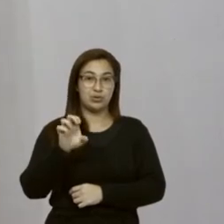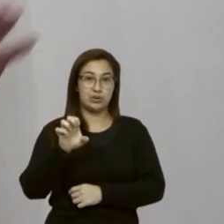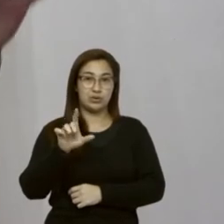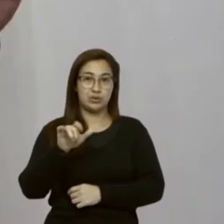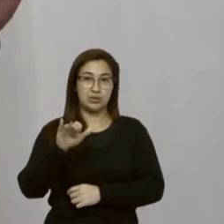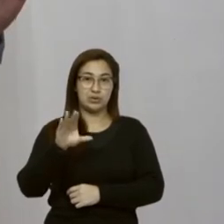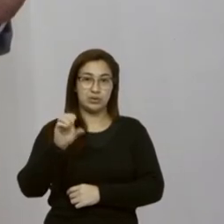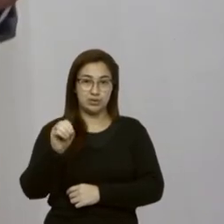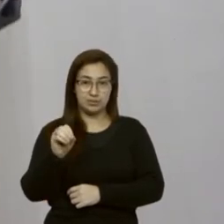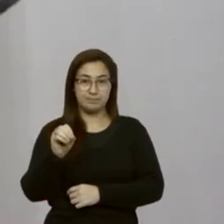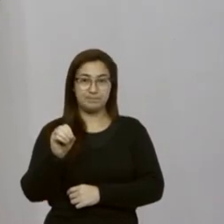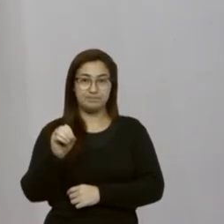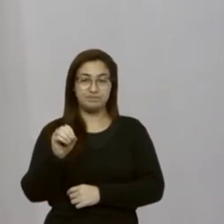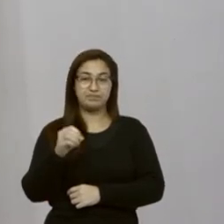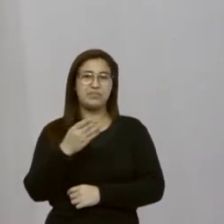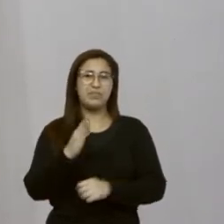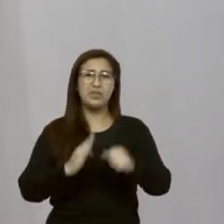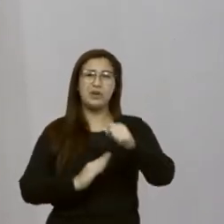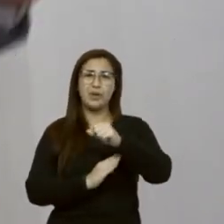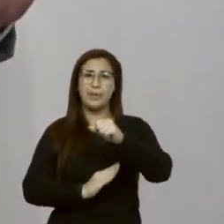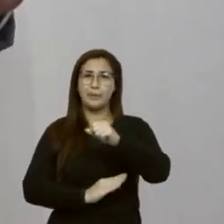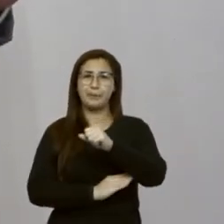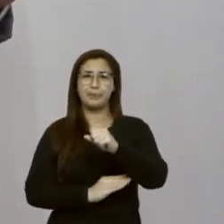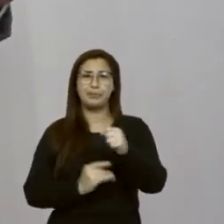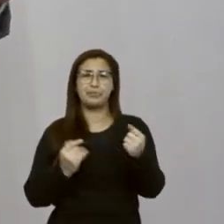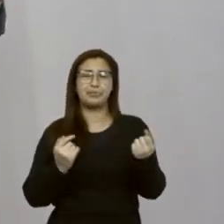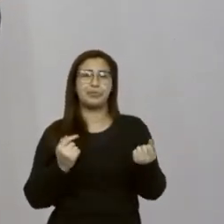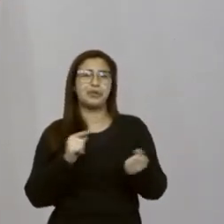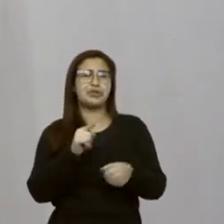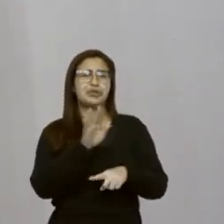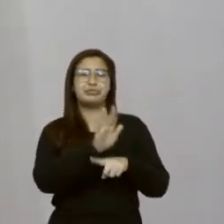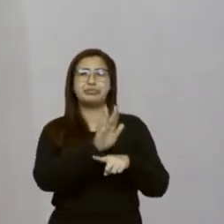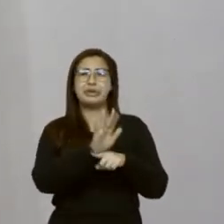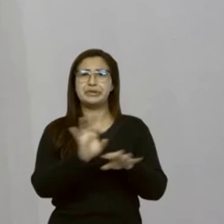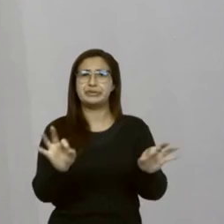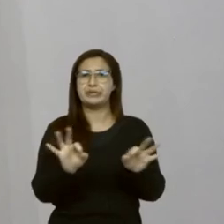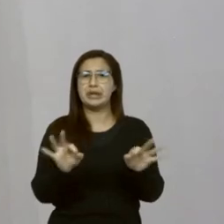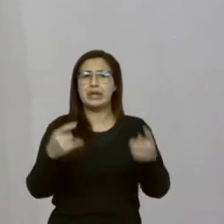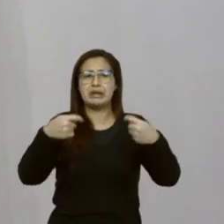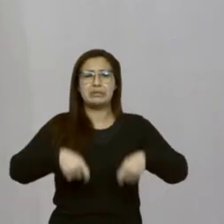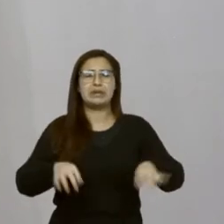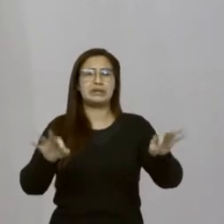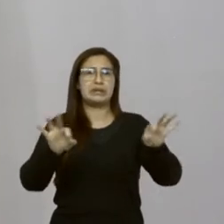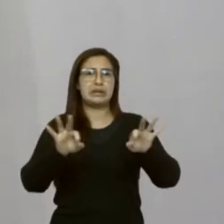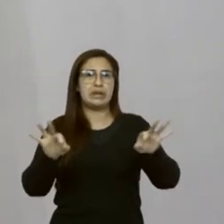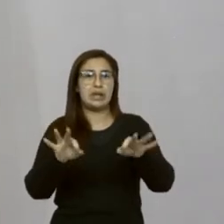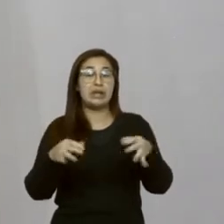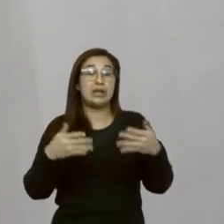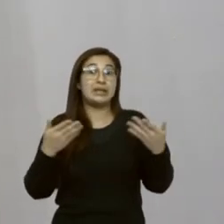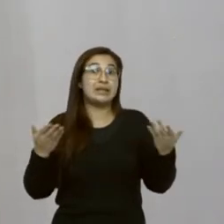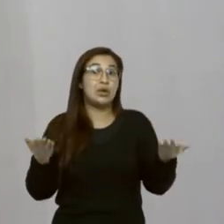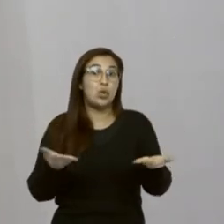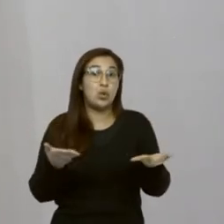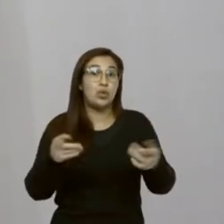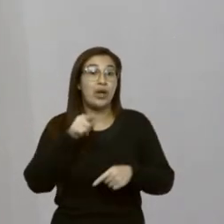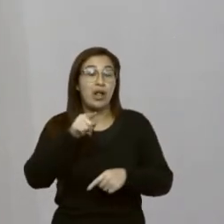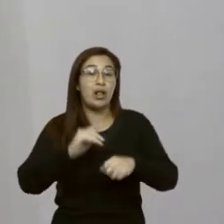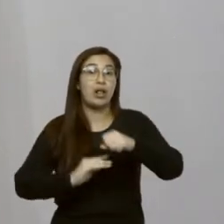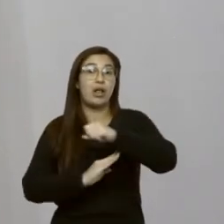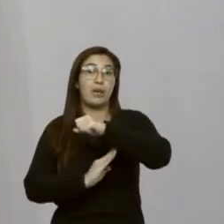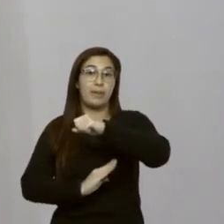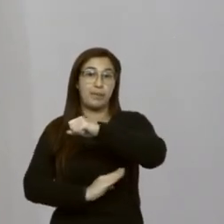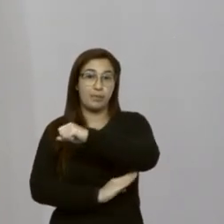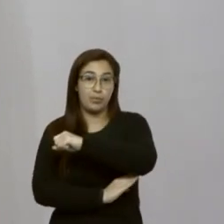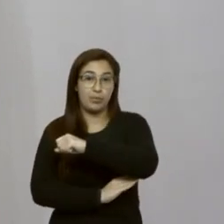Essa ponte não vai ligar nada a lugar nenhum, essa ponte não precisava, e hoje essa ponte que o Juscelino,